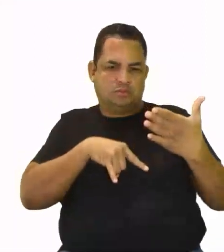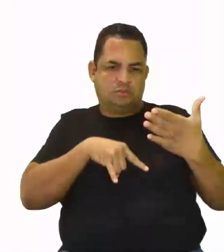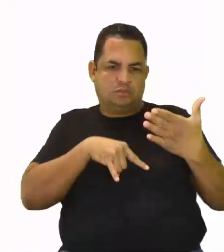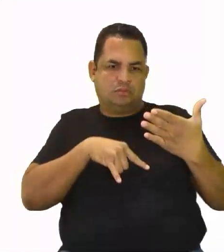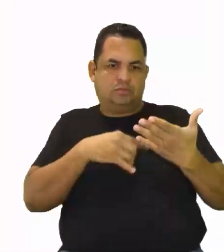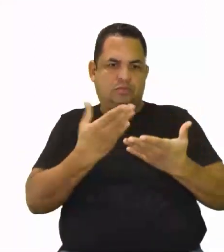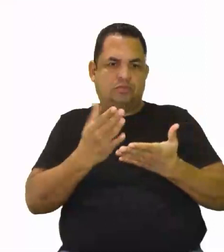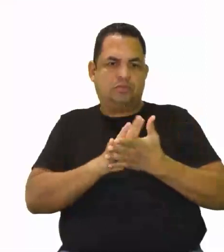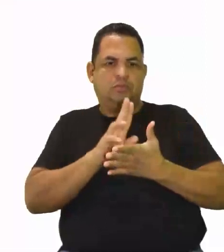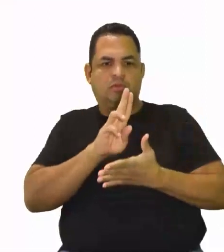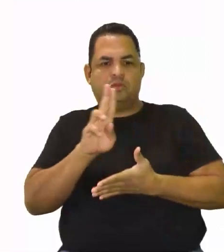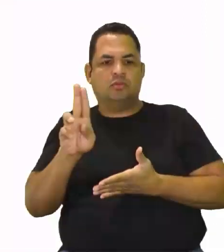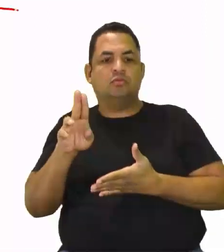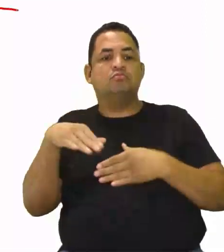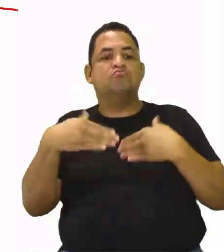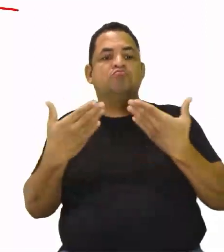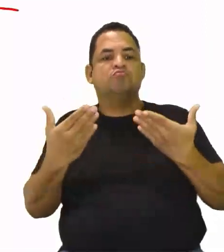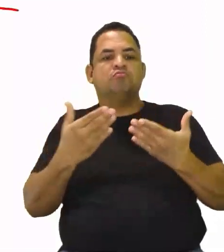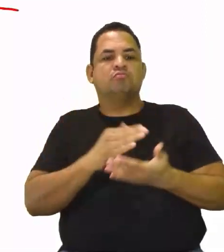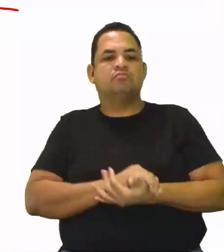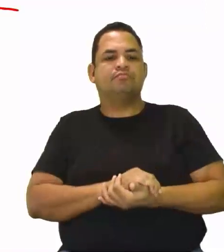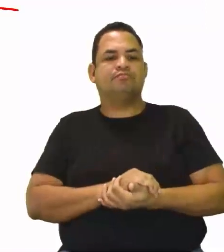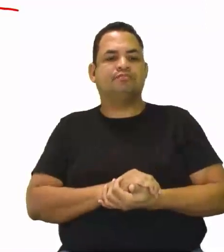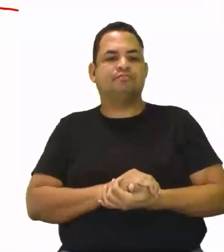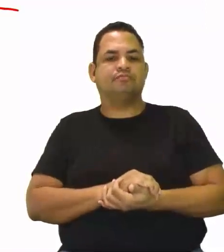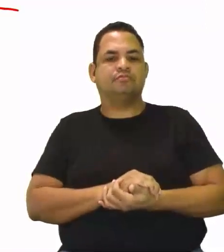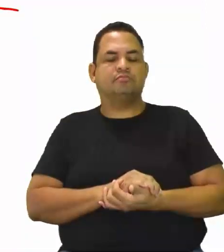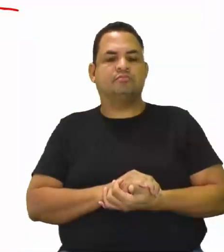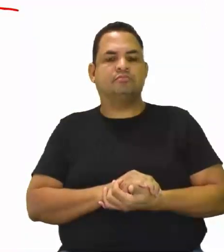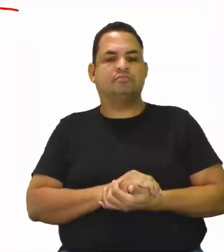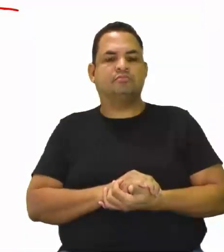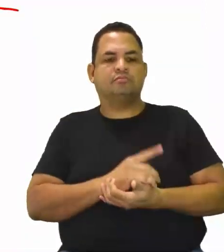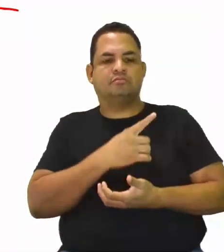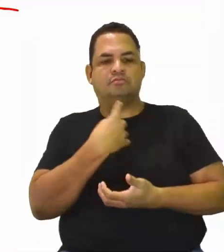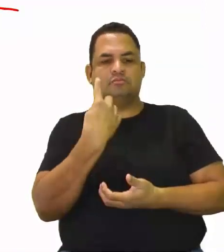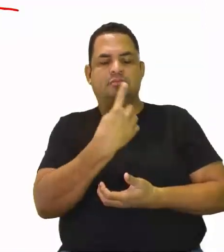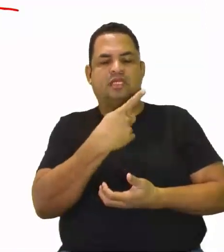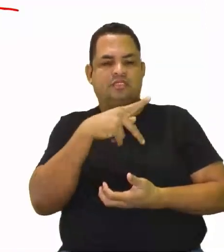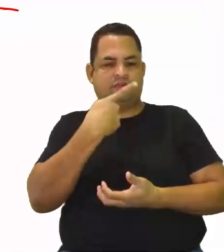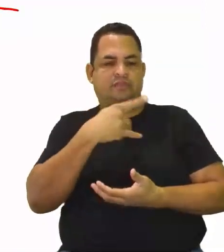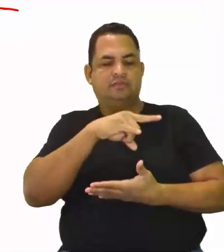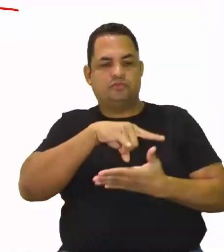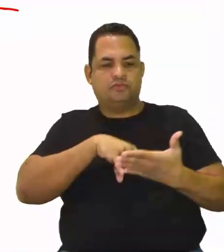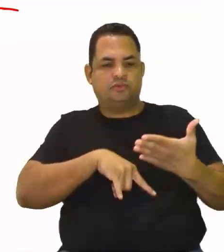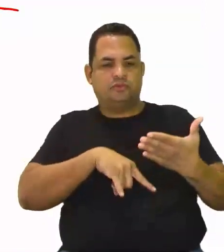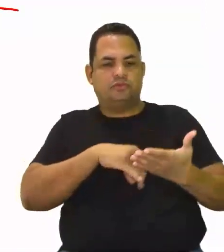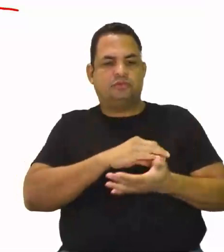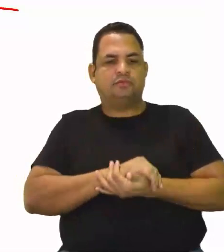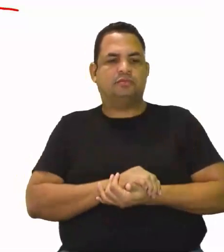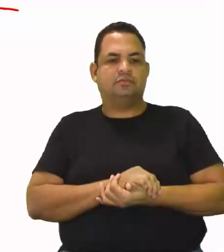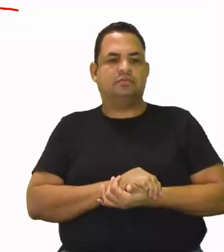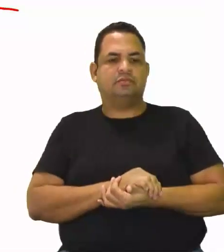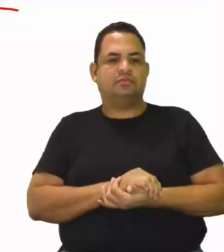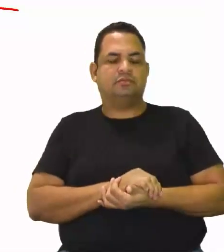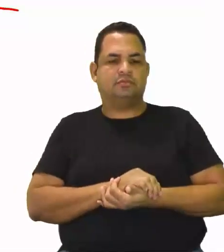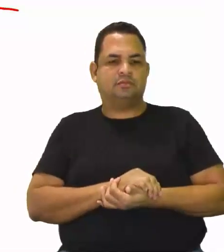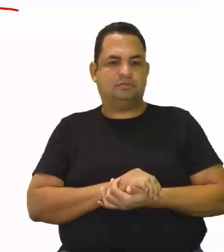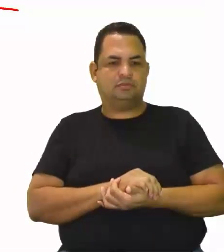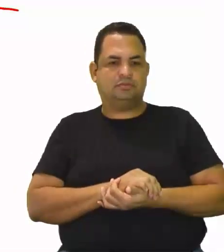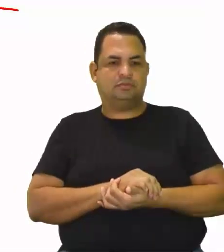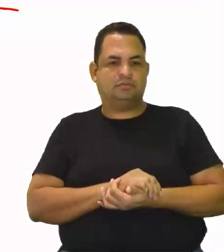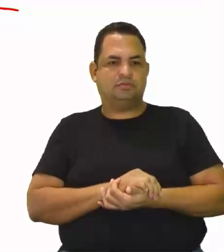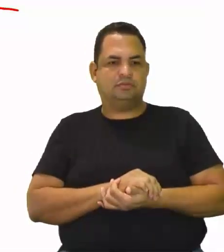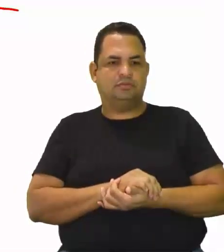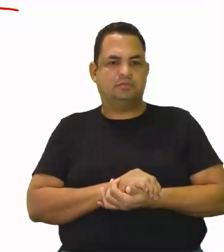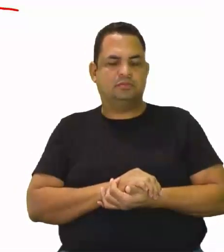de um documento conhecido como... nós falamos desse documento, vamos ver se vocês lembram desse documento